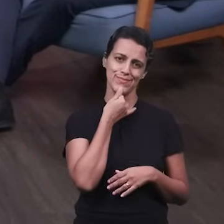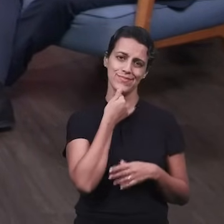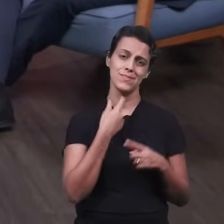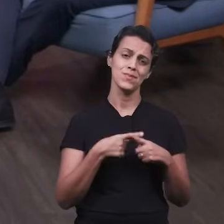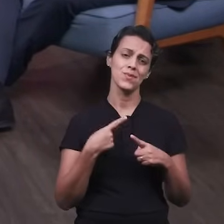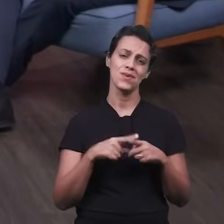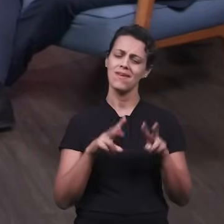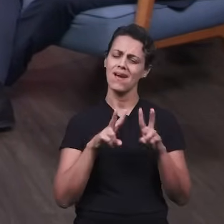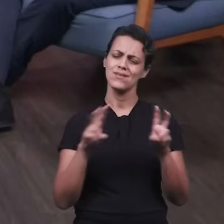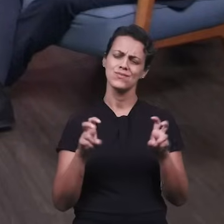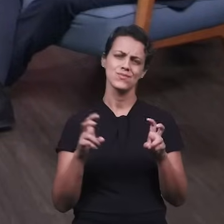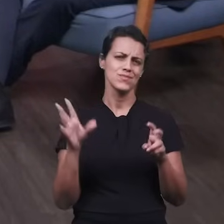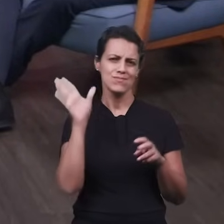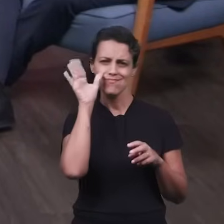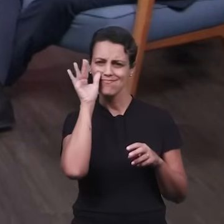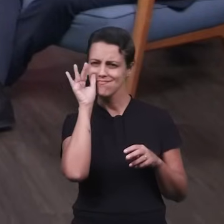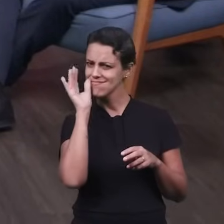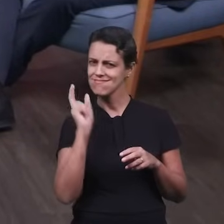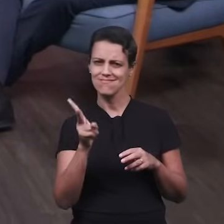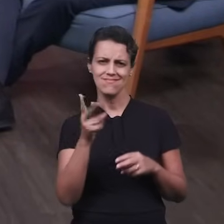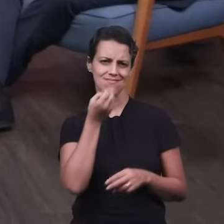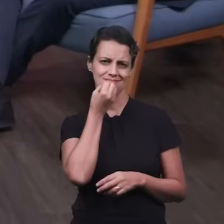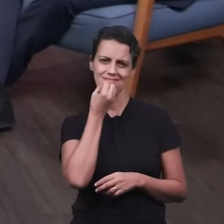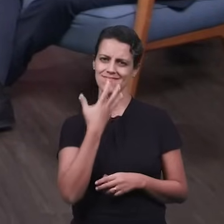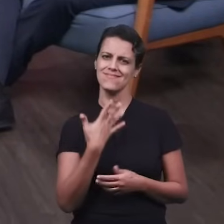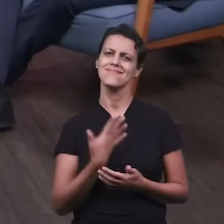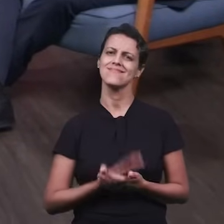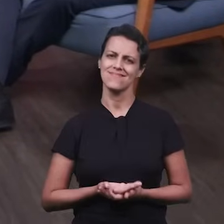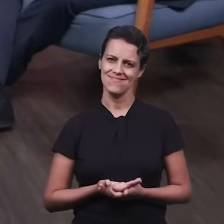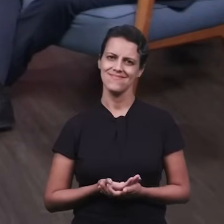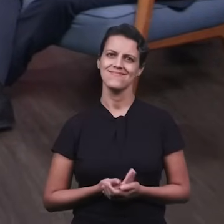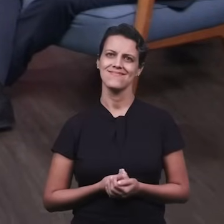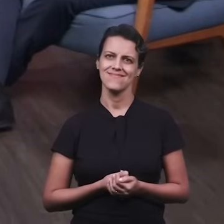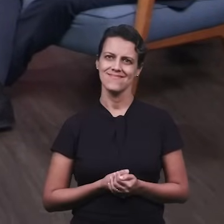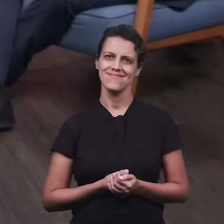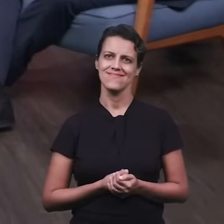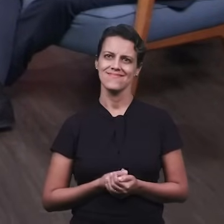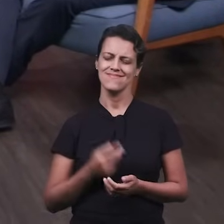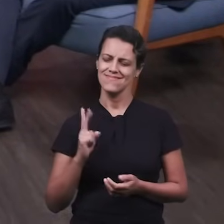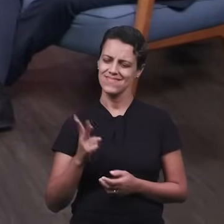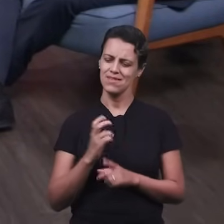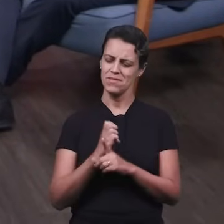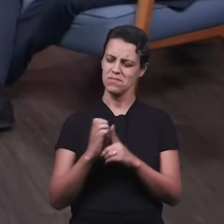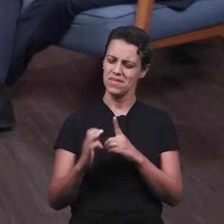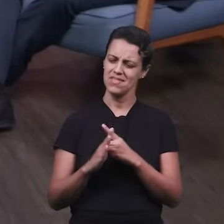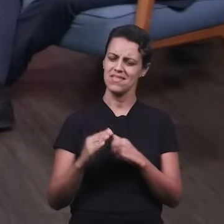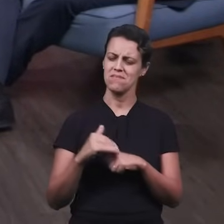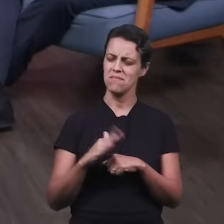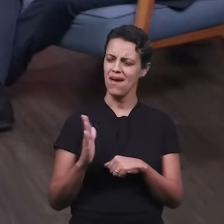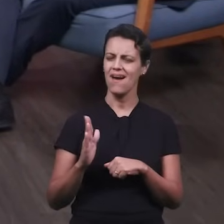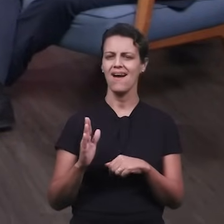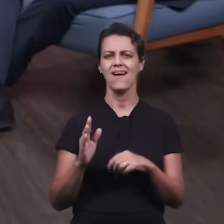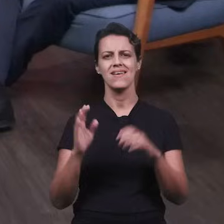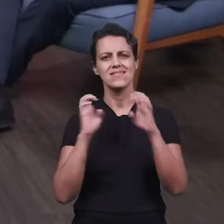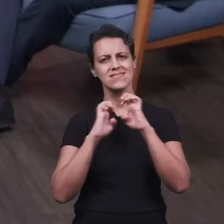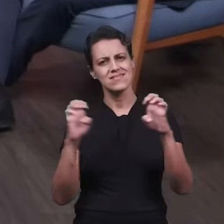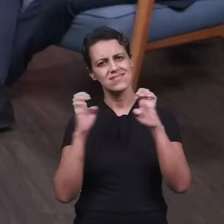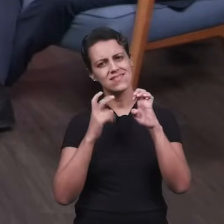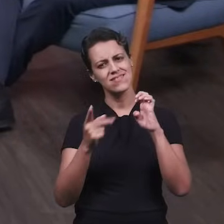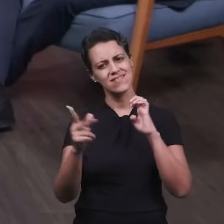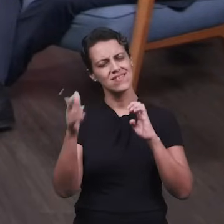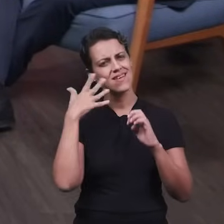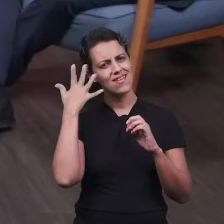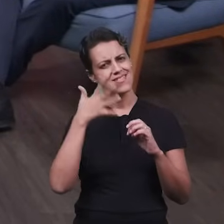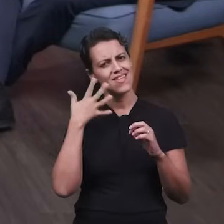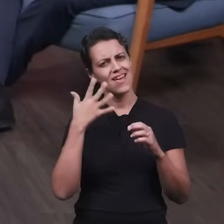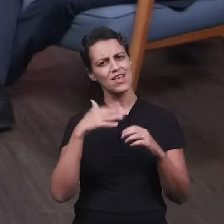terminou, porque o assunto é sempre muito interessante. Aliás, podemos dizer o seguinte, que a cada EBD e a cada edição do